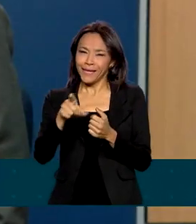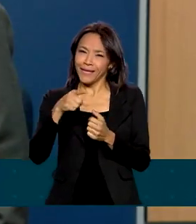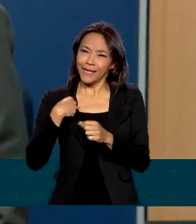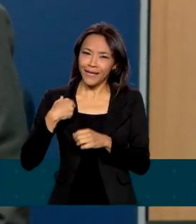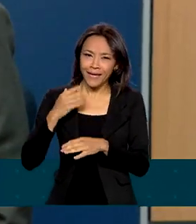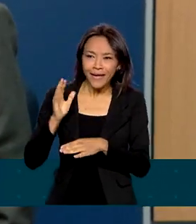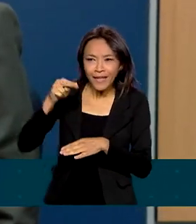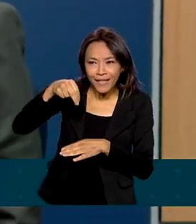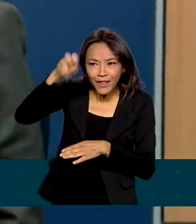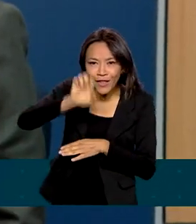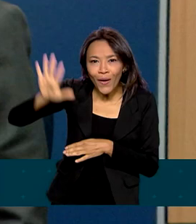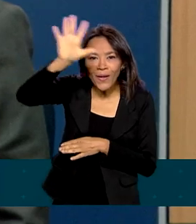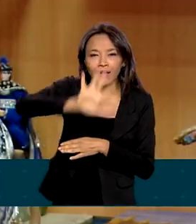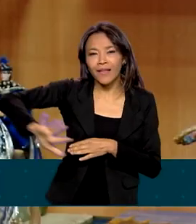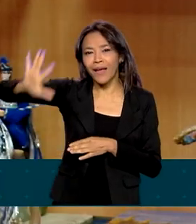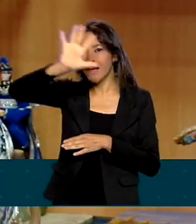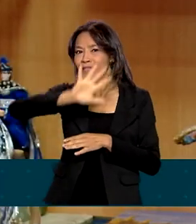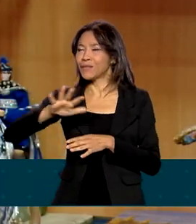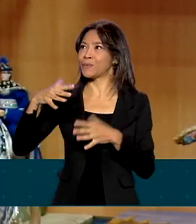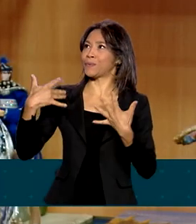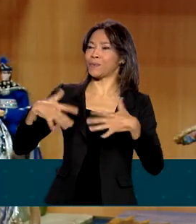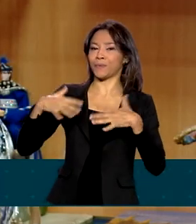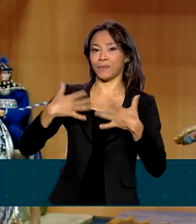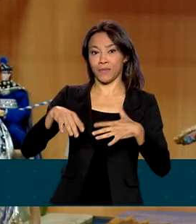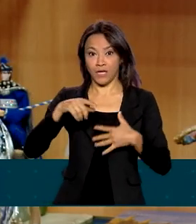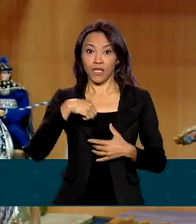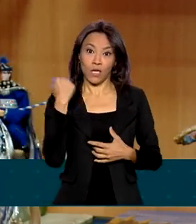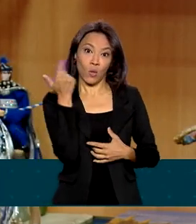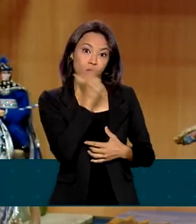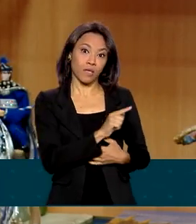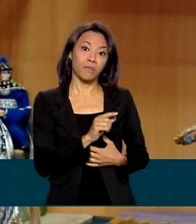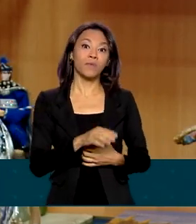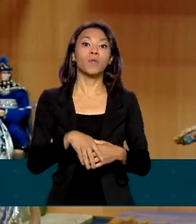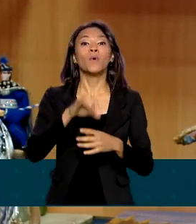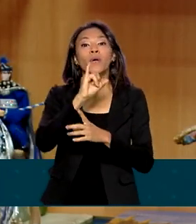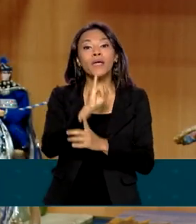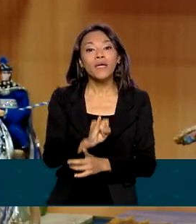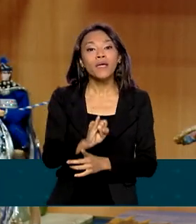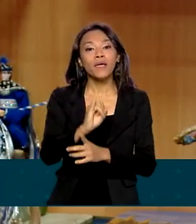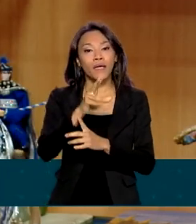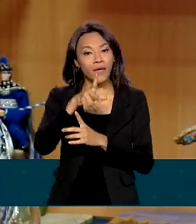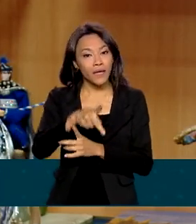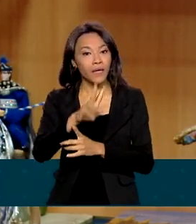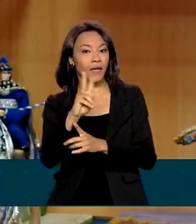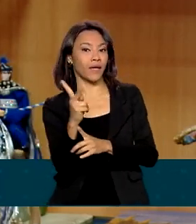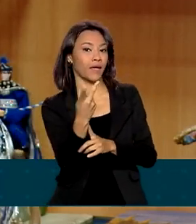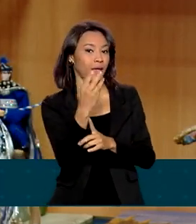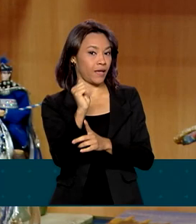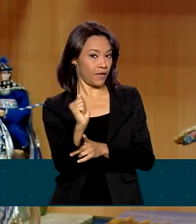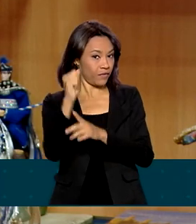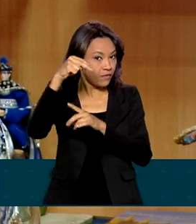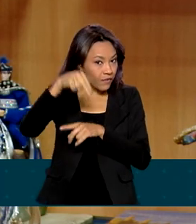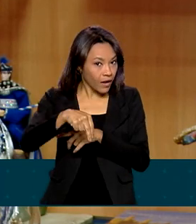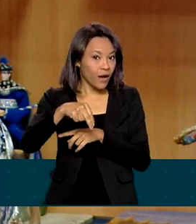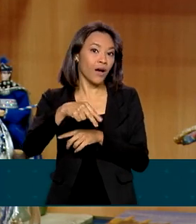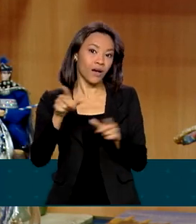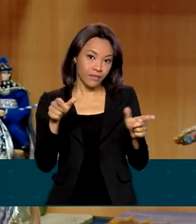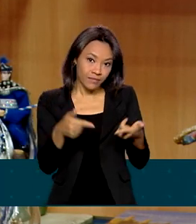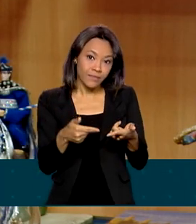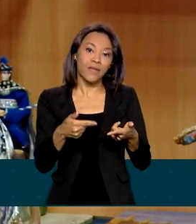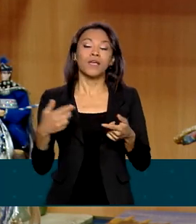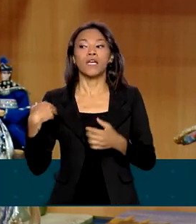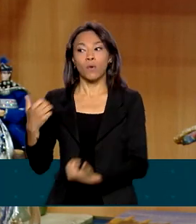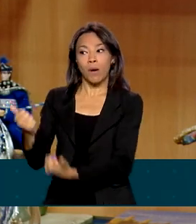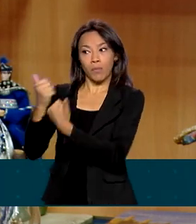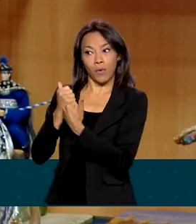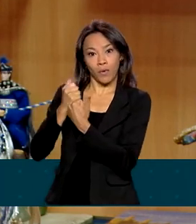sertanejo aí a gente conseguiu através do infame diga-se de passagem por unanimidade o emprego pessoal do Presidente bolsonaro